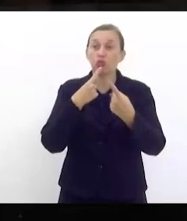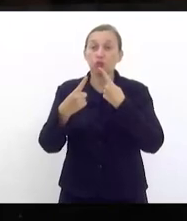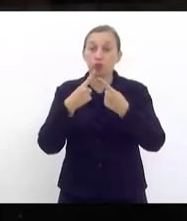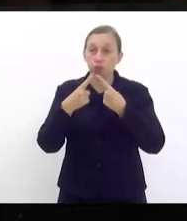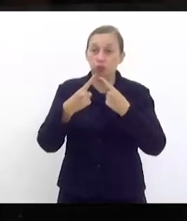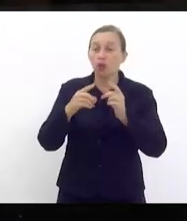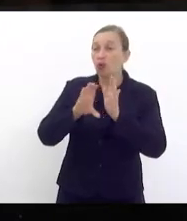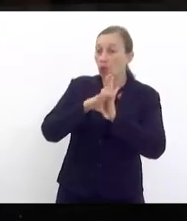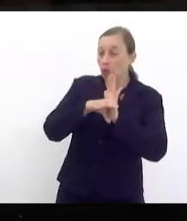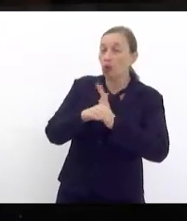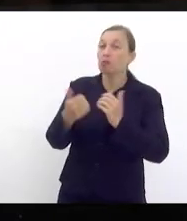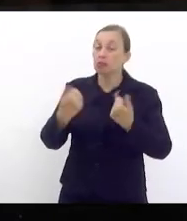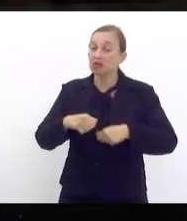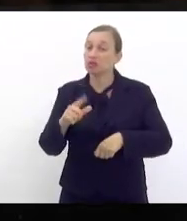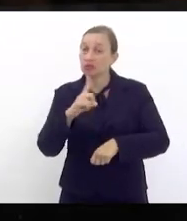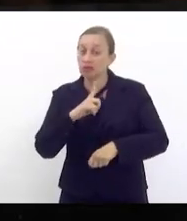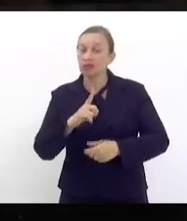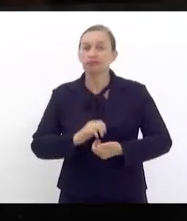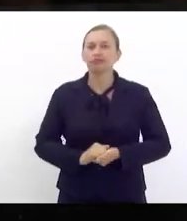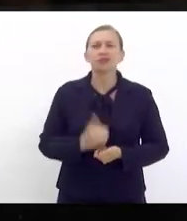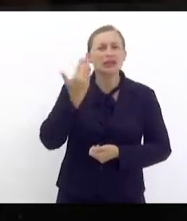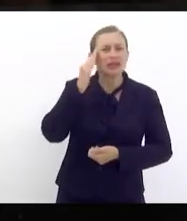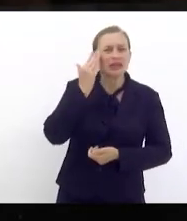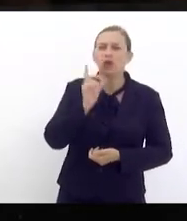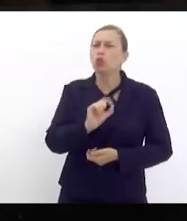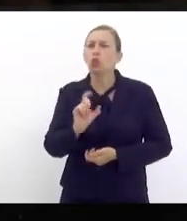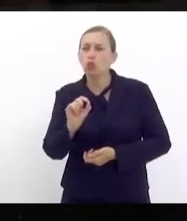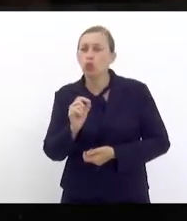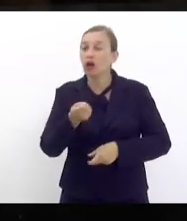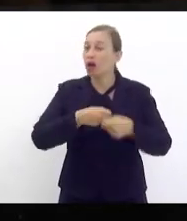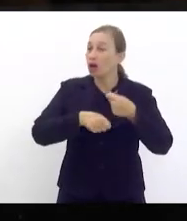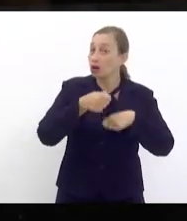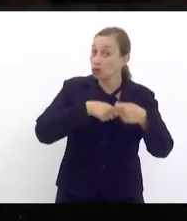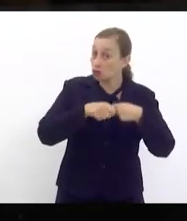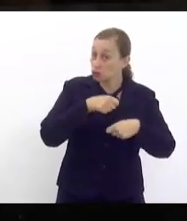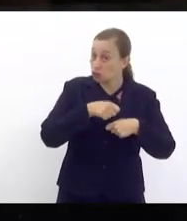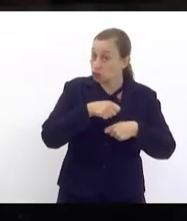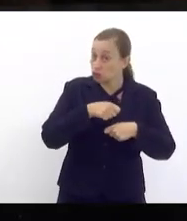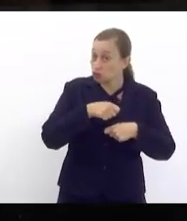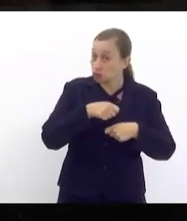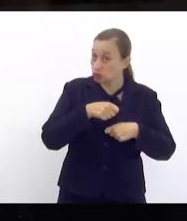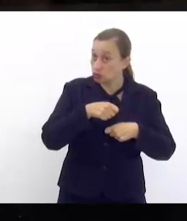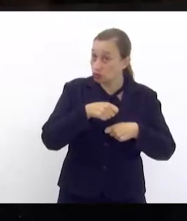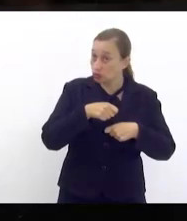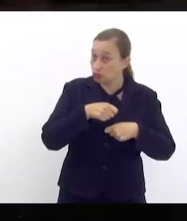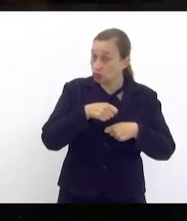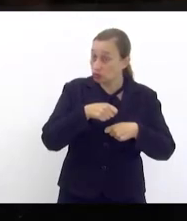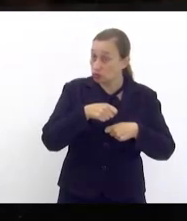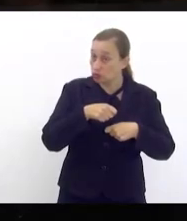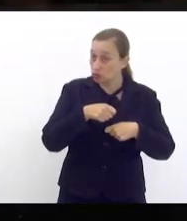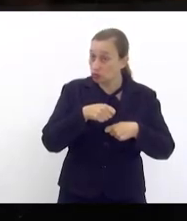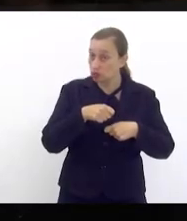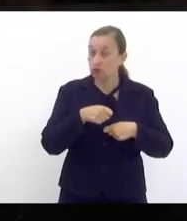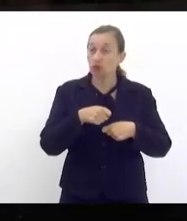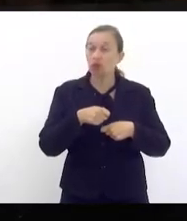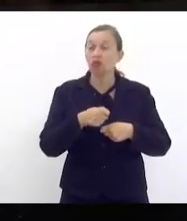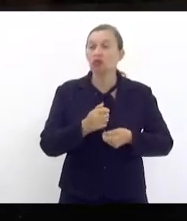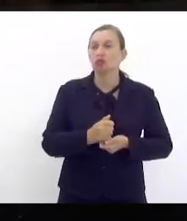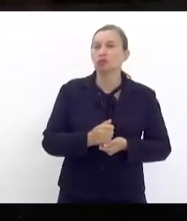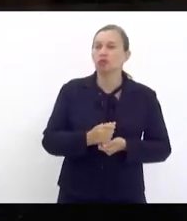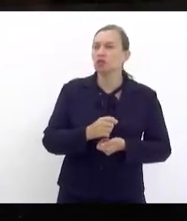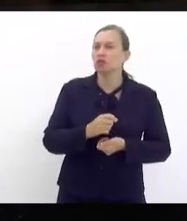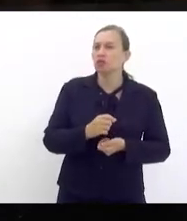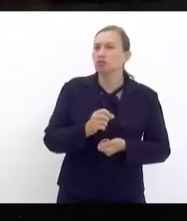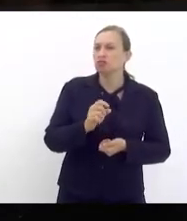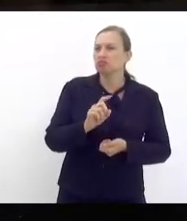que nós precisamos enfrentar. E entender que a economia dos entes, dos agentes econômicos públicos, não é